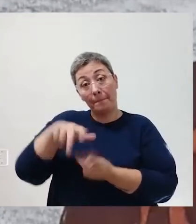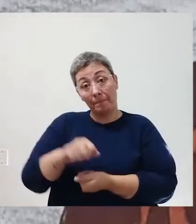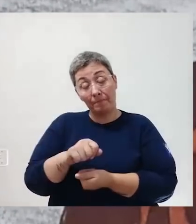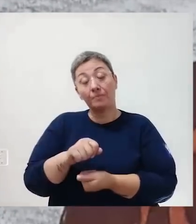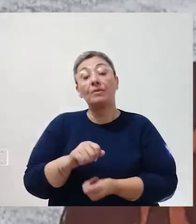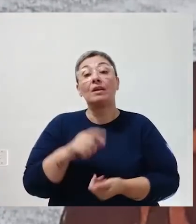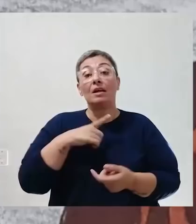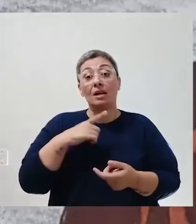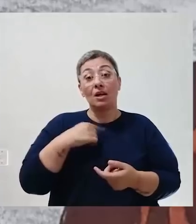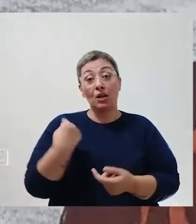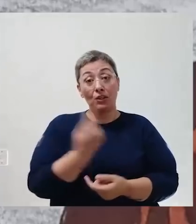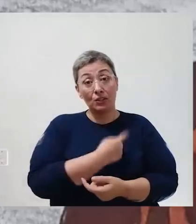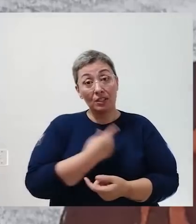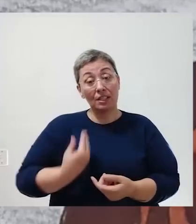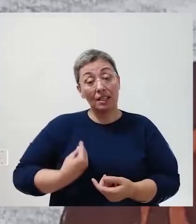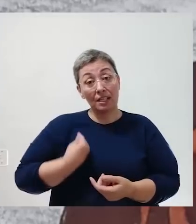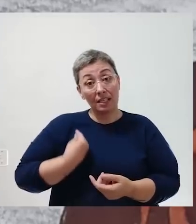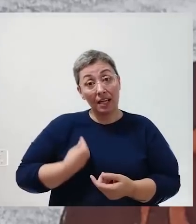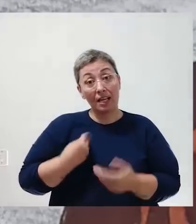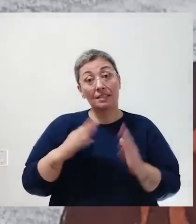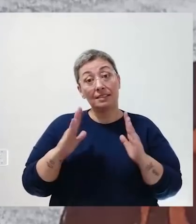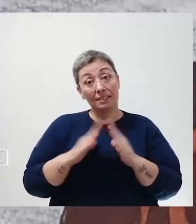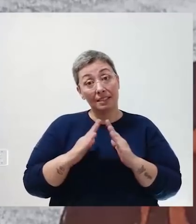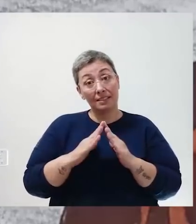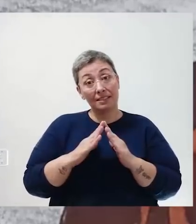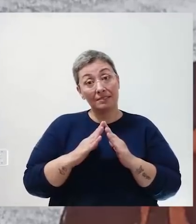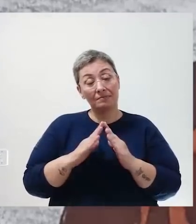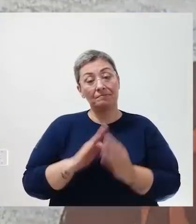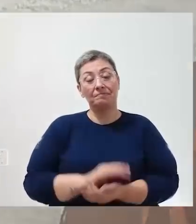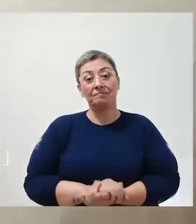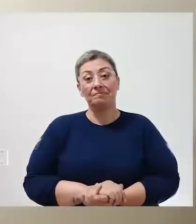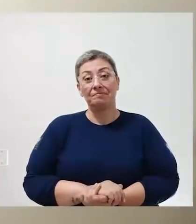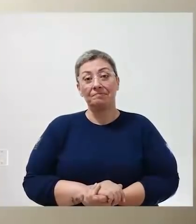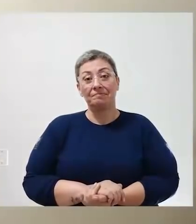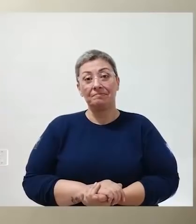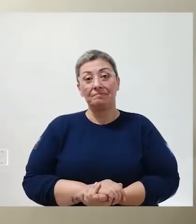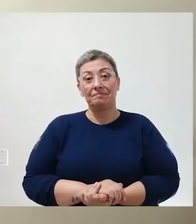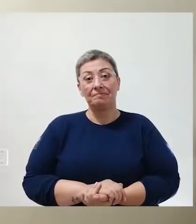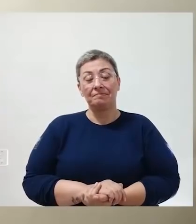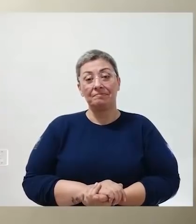nosso planeta Terra, nossa casa, nosso lar.